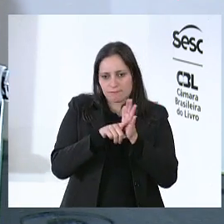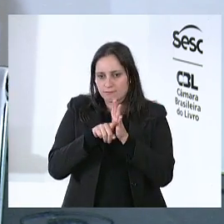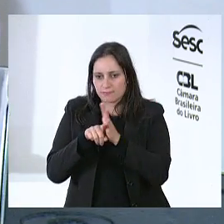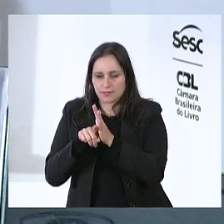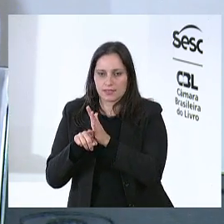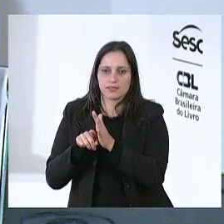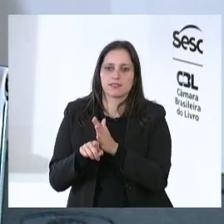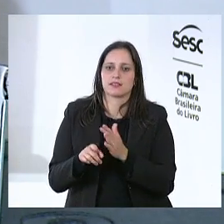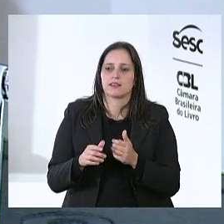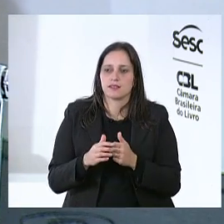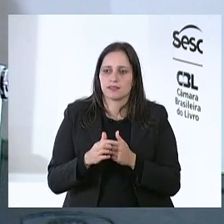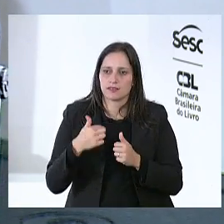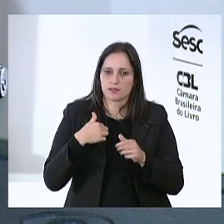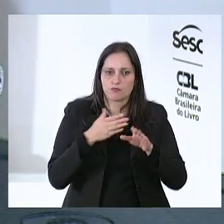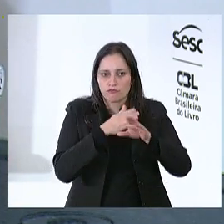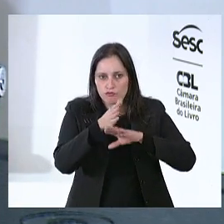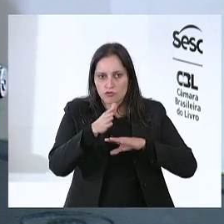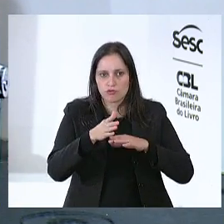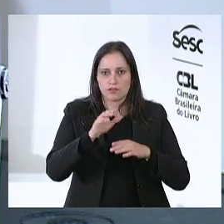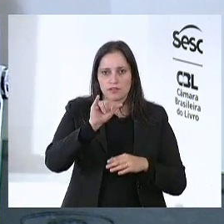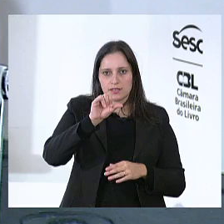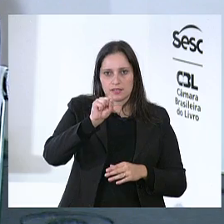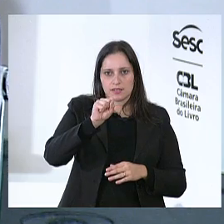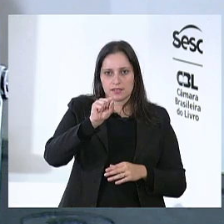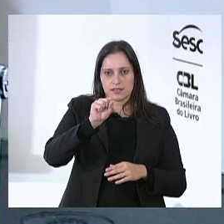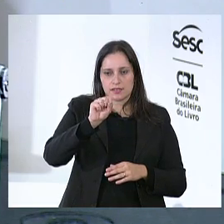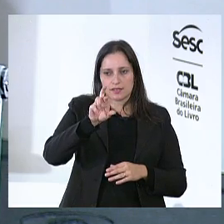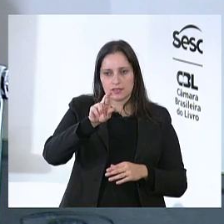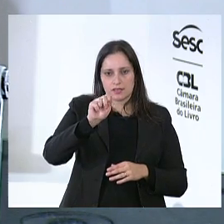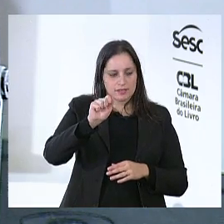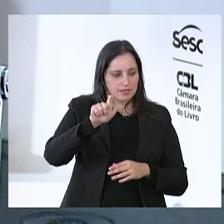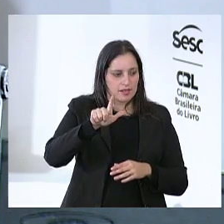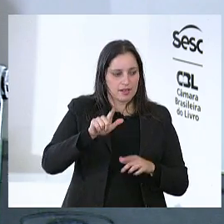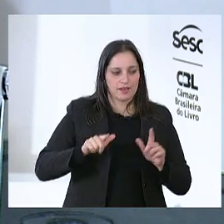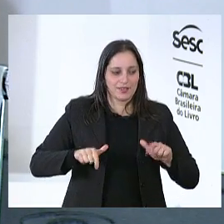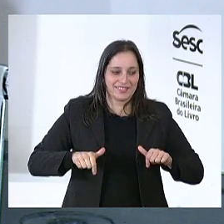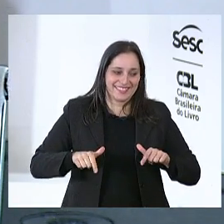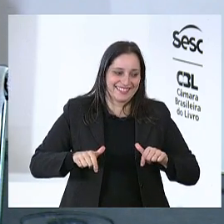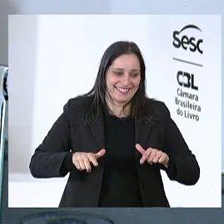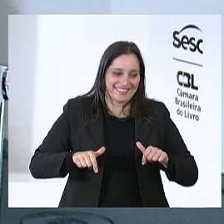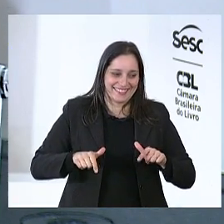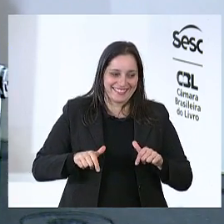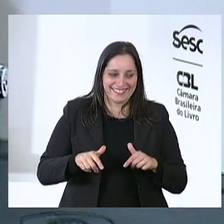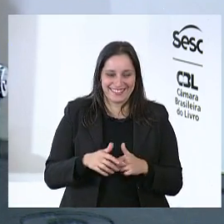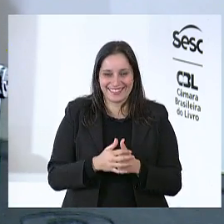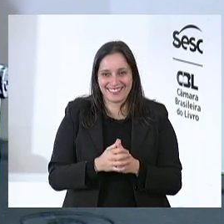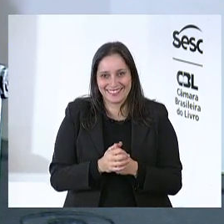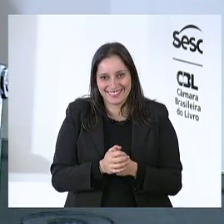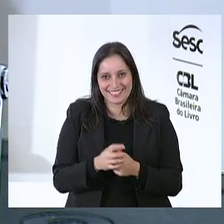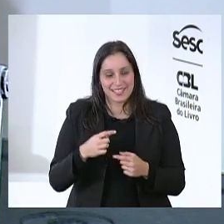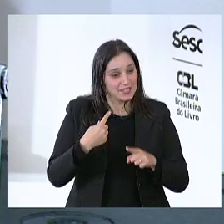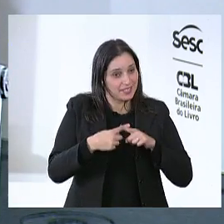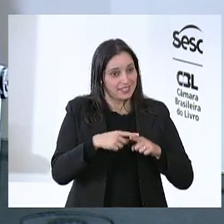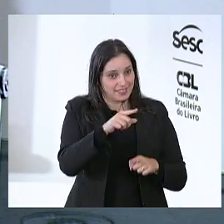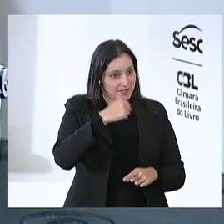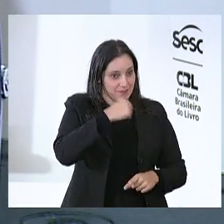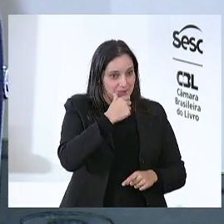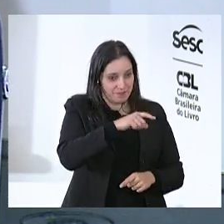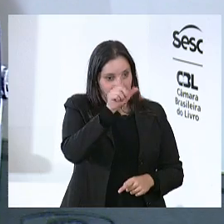Eu fui parar em Israel, não porque fosse judeu, mas porque gostava muito de uma moça judia,